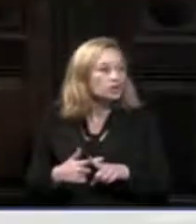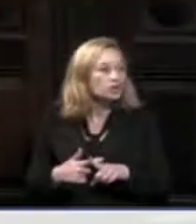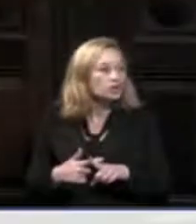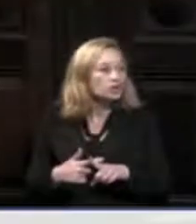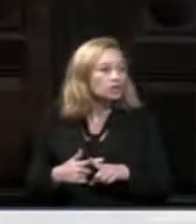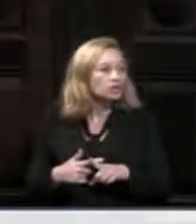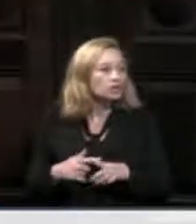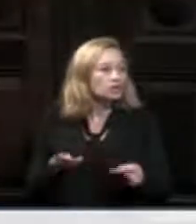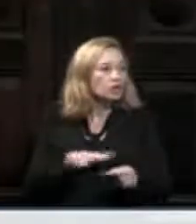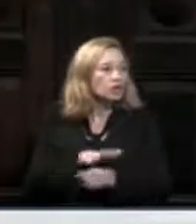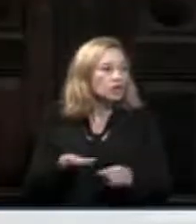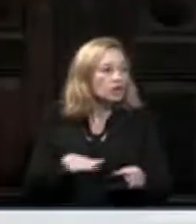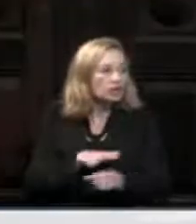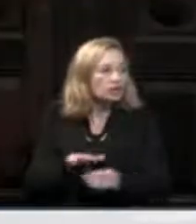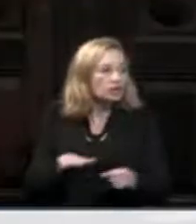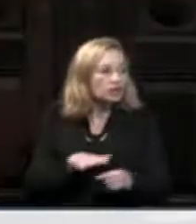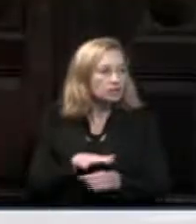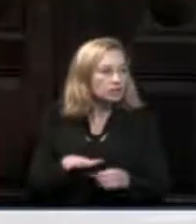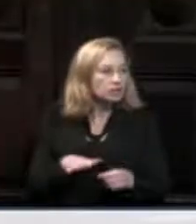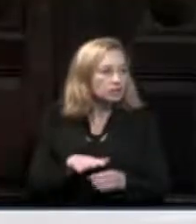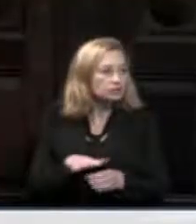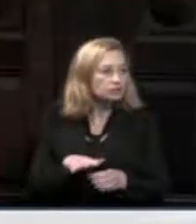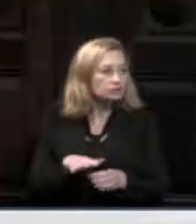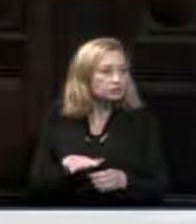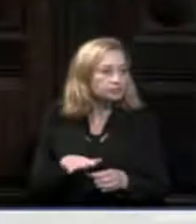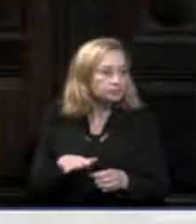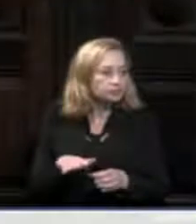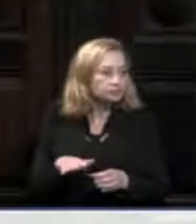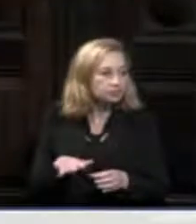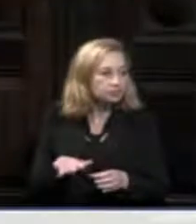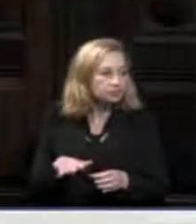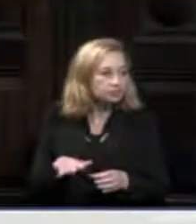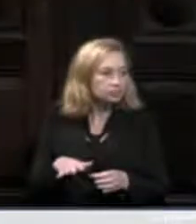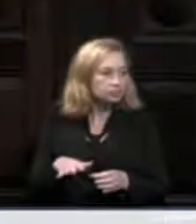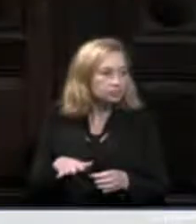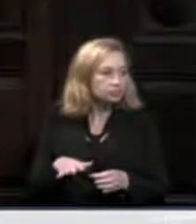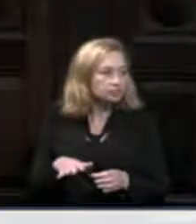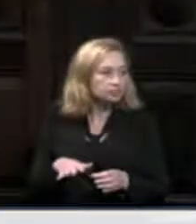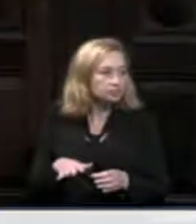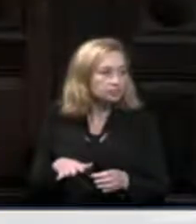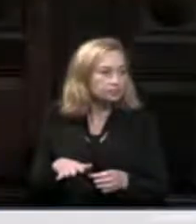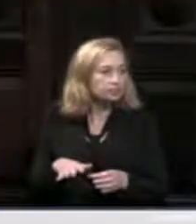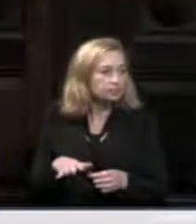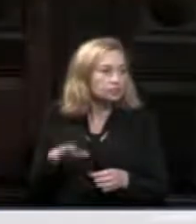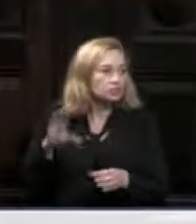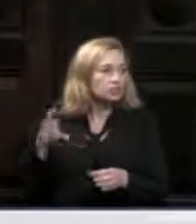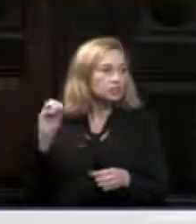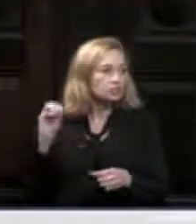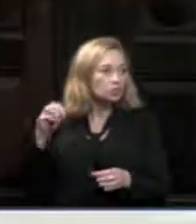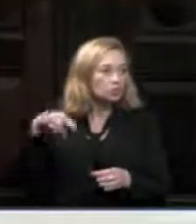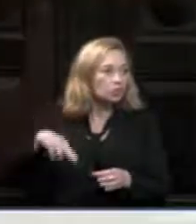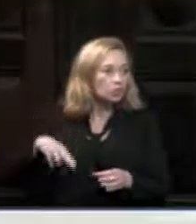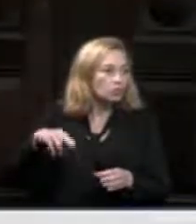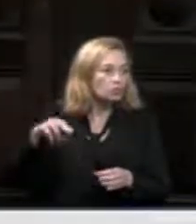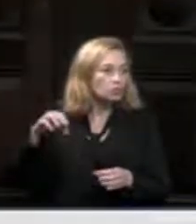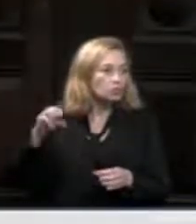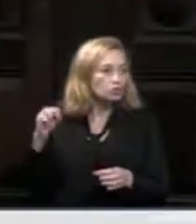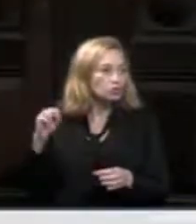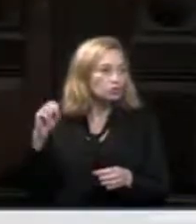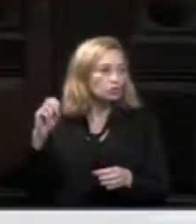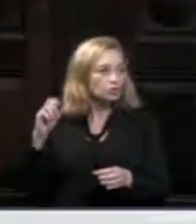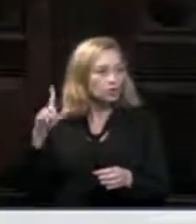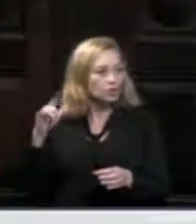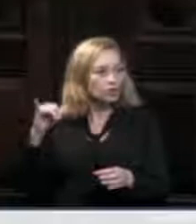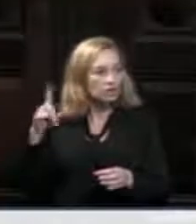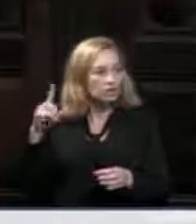trata de uma área consolidada e a remoção da área consolidada implica em um dano